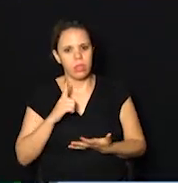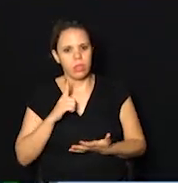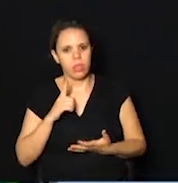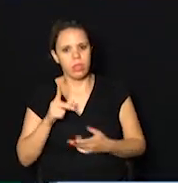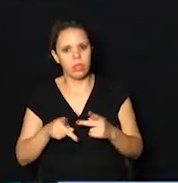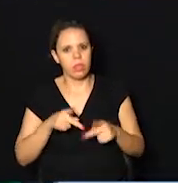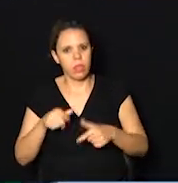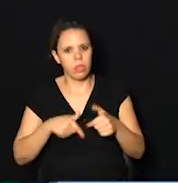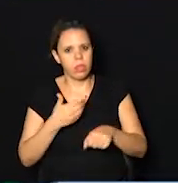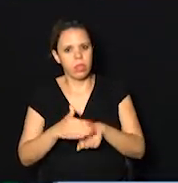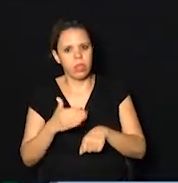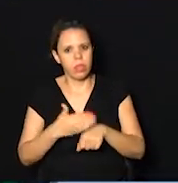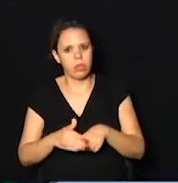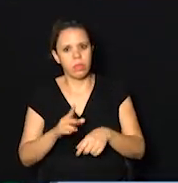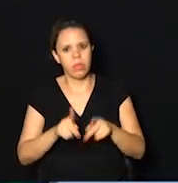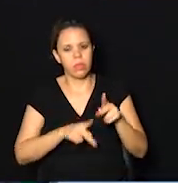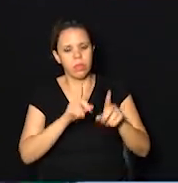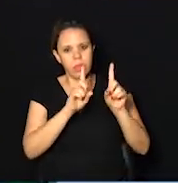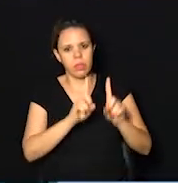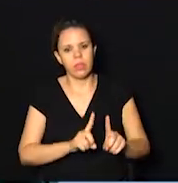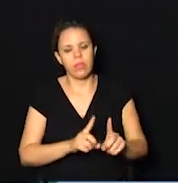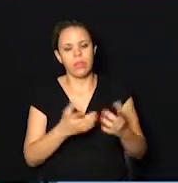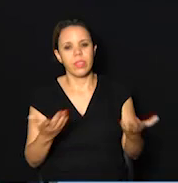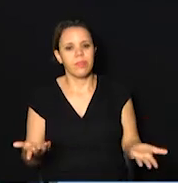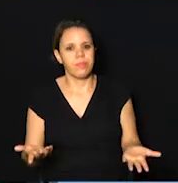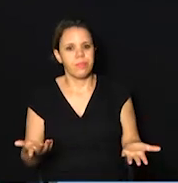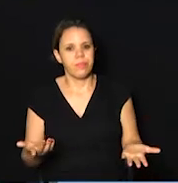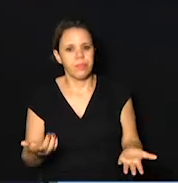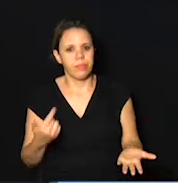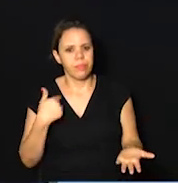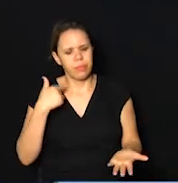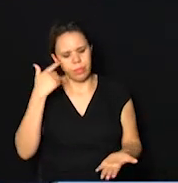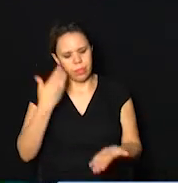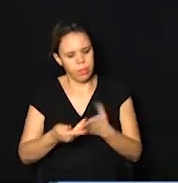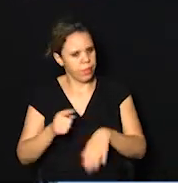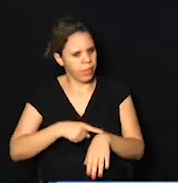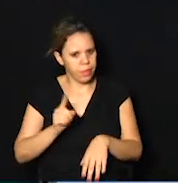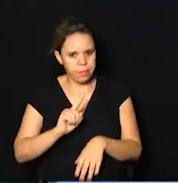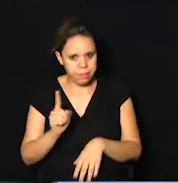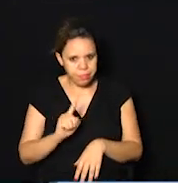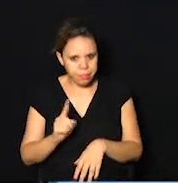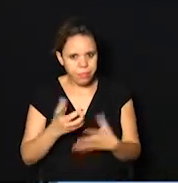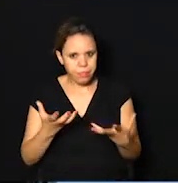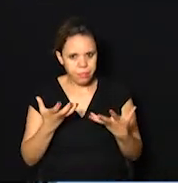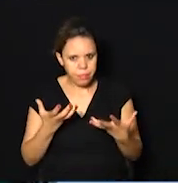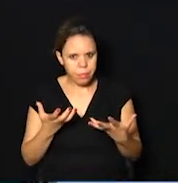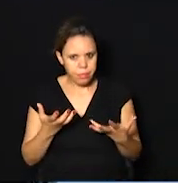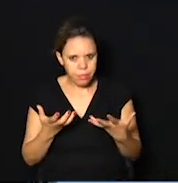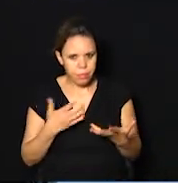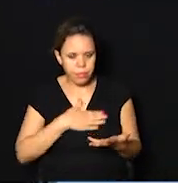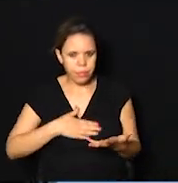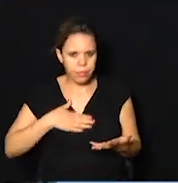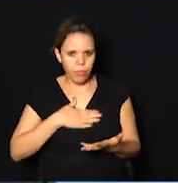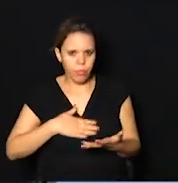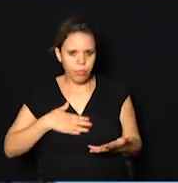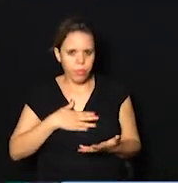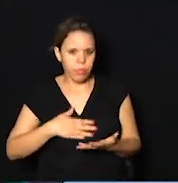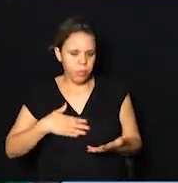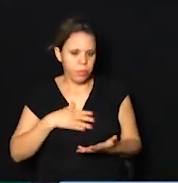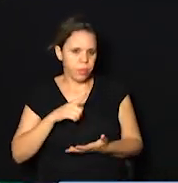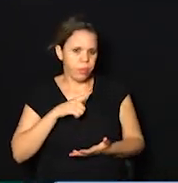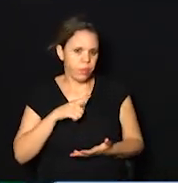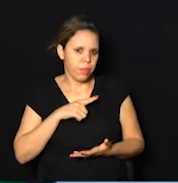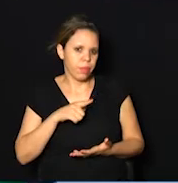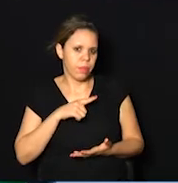ter essa função de treinador no para mim aí eu eu não perdi tempo né e queria como eu gosto muito de